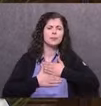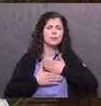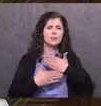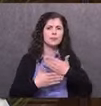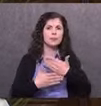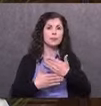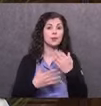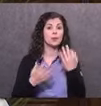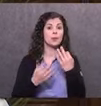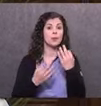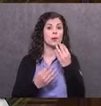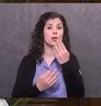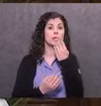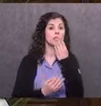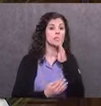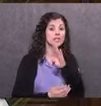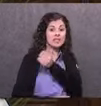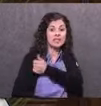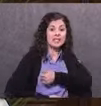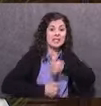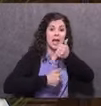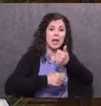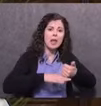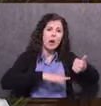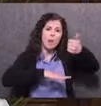na Cidade Santa,